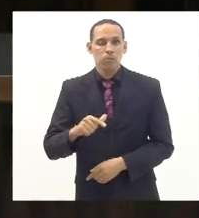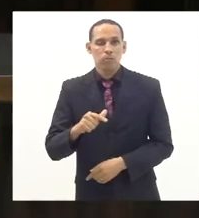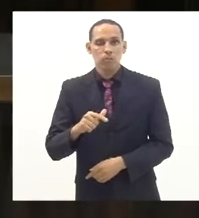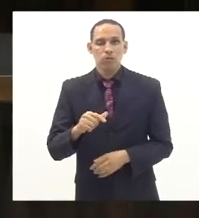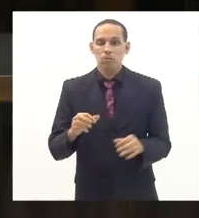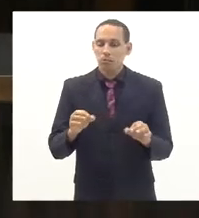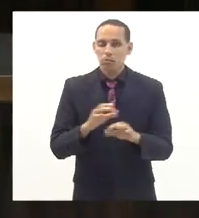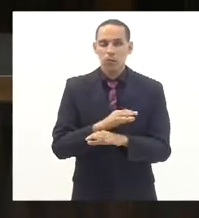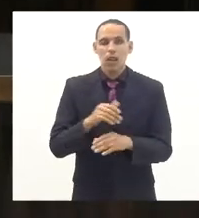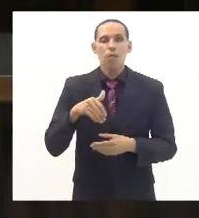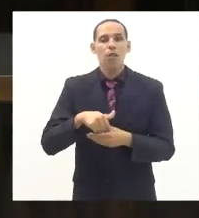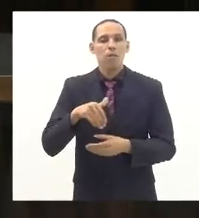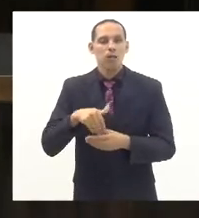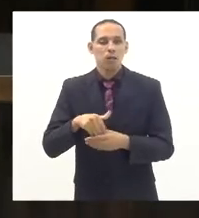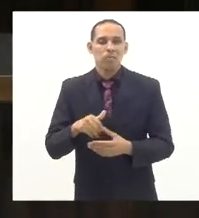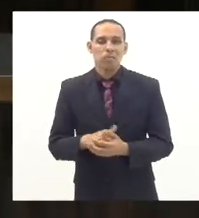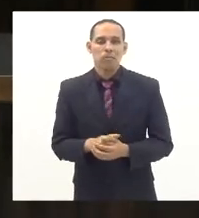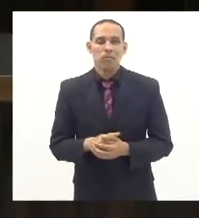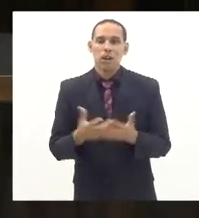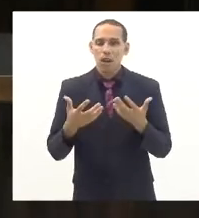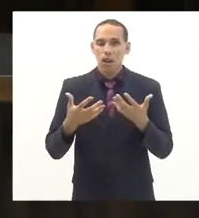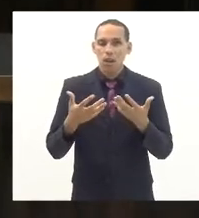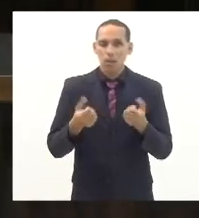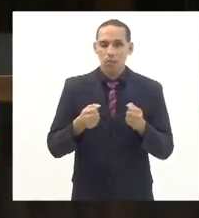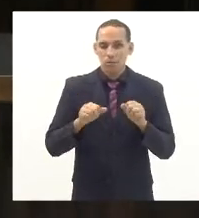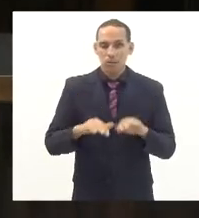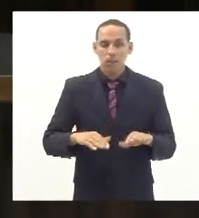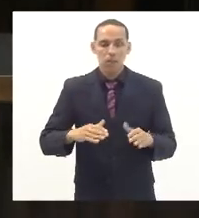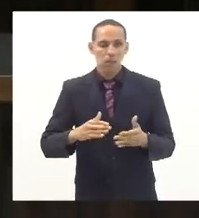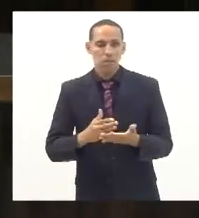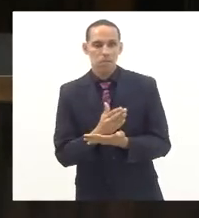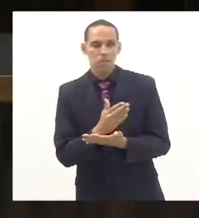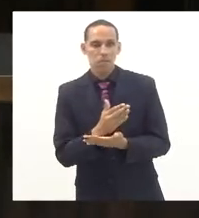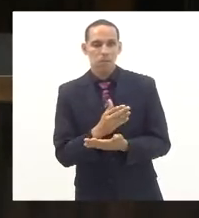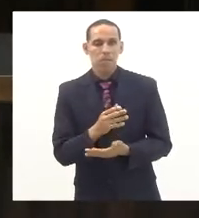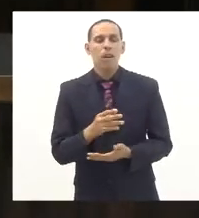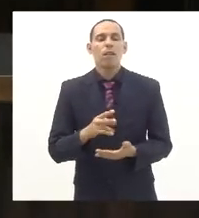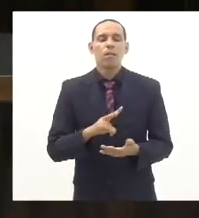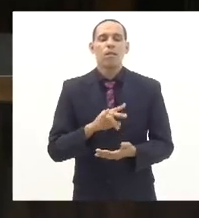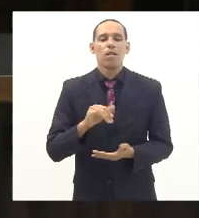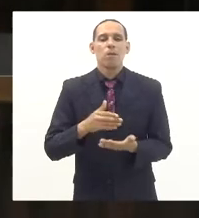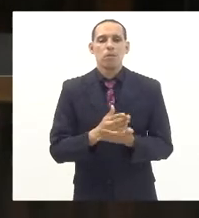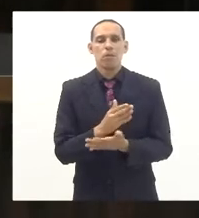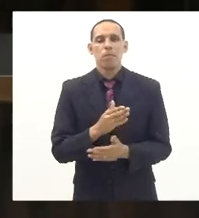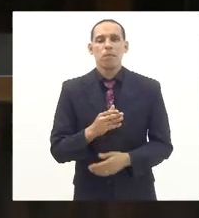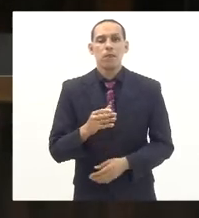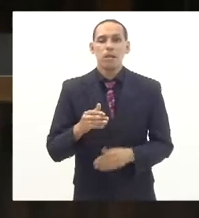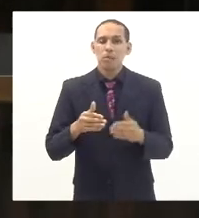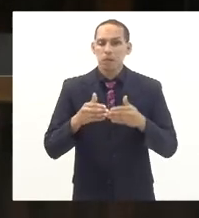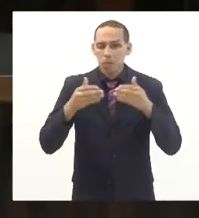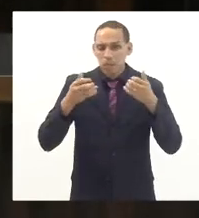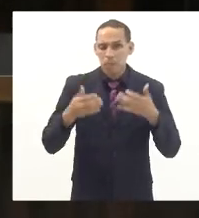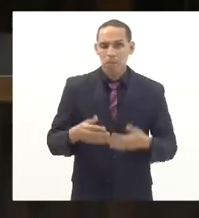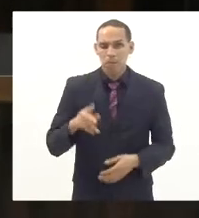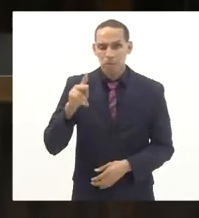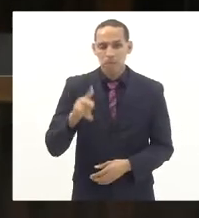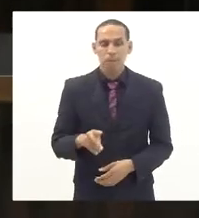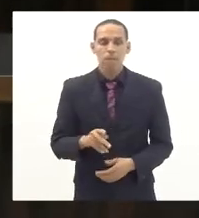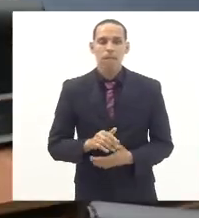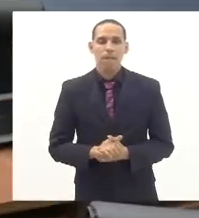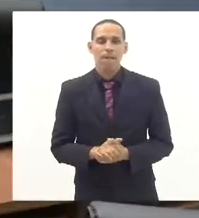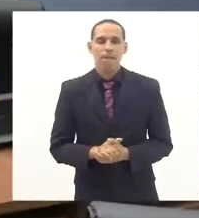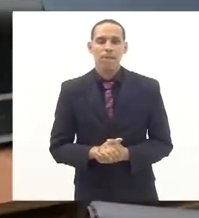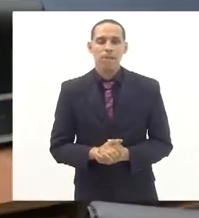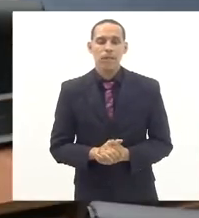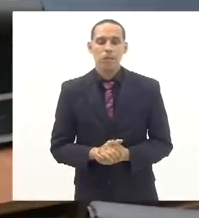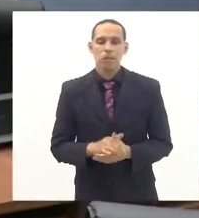discutir encerrada a discussão e votação que os que aprovam permaneçam Como estão aprovada vai à promulgação que a gente tem já tem Presidente é